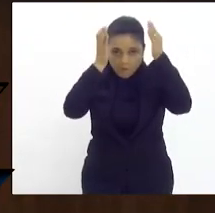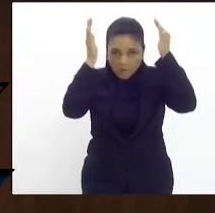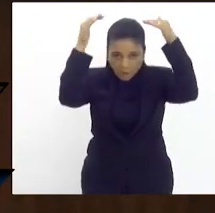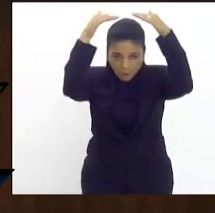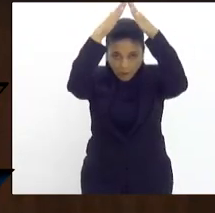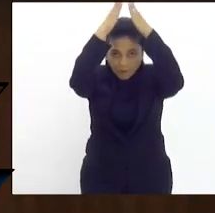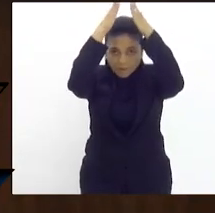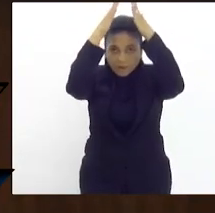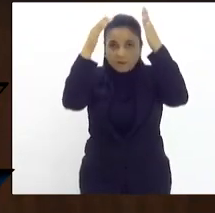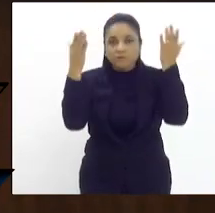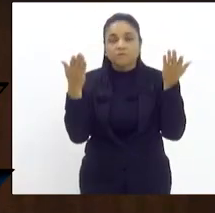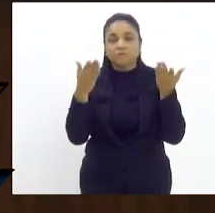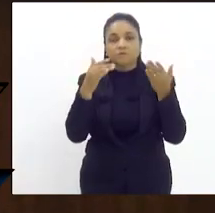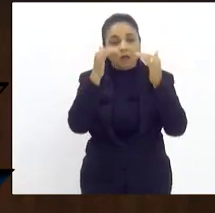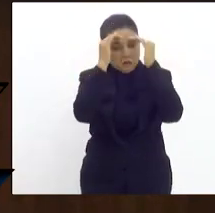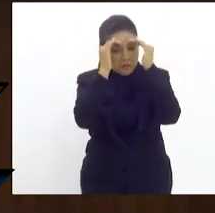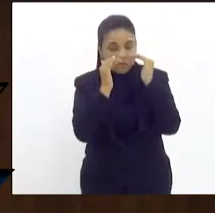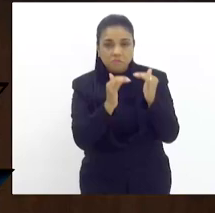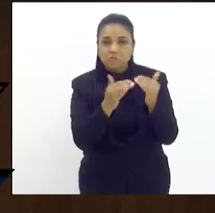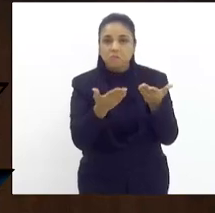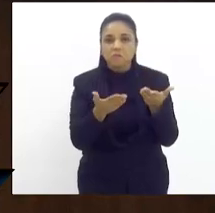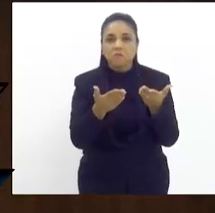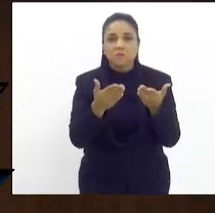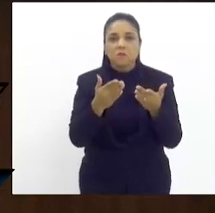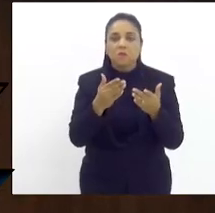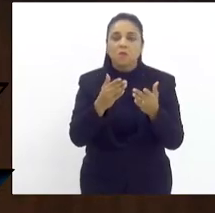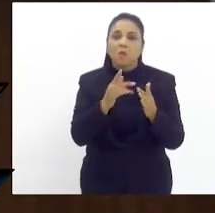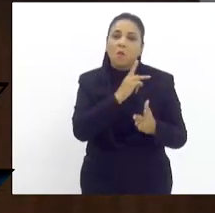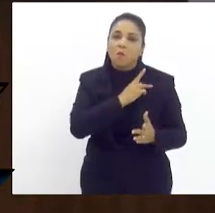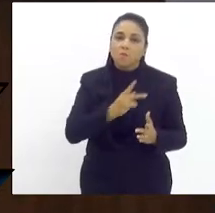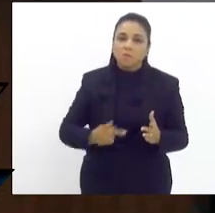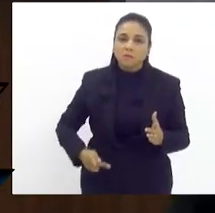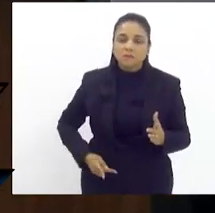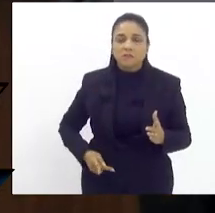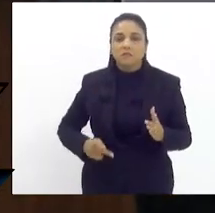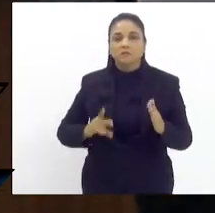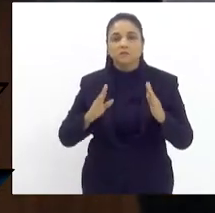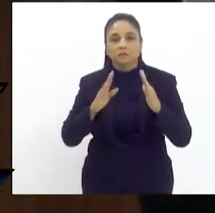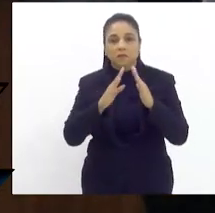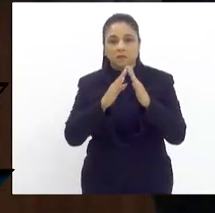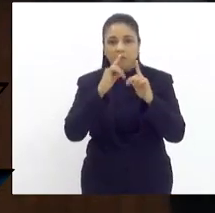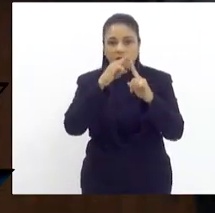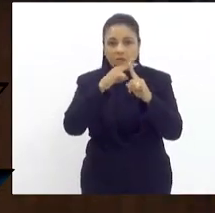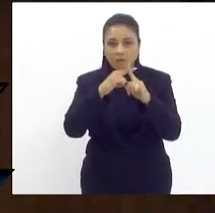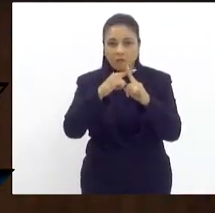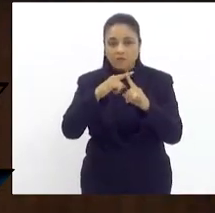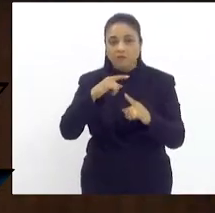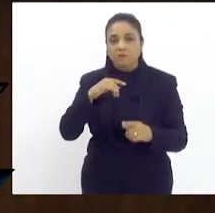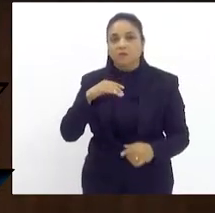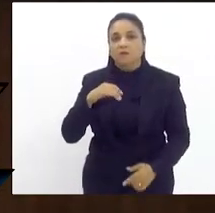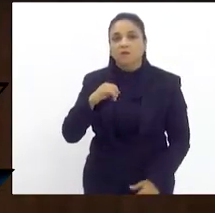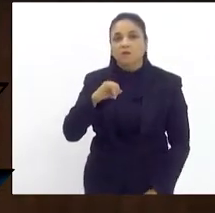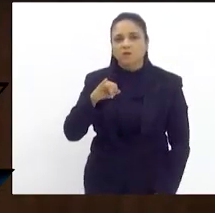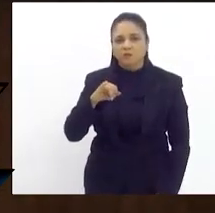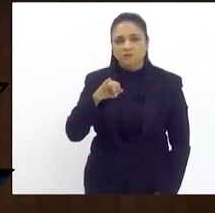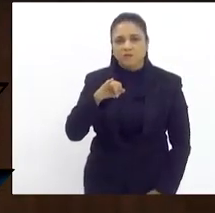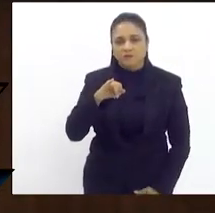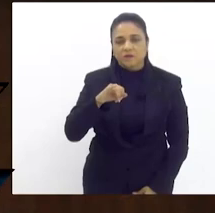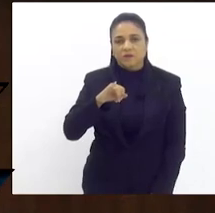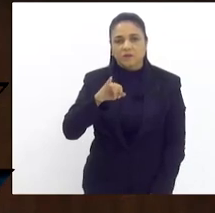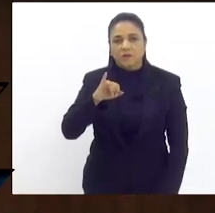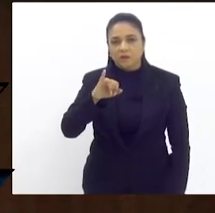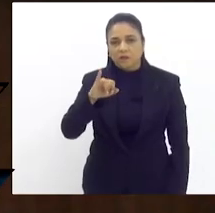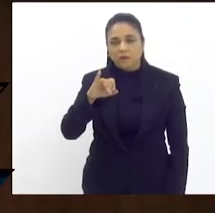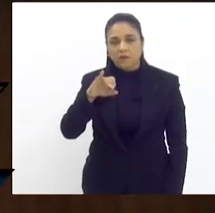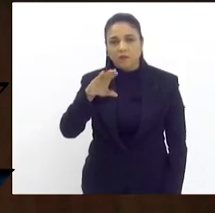momento era o presidente do maior de castelo da igreja e que se chamava e hoje esse hatchinger e que depois